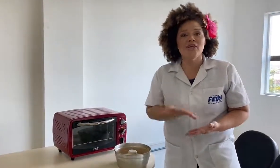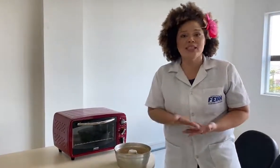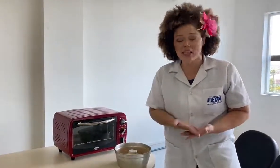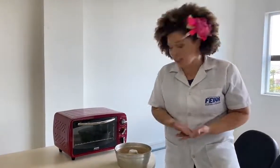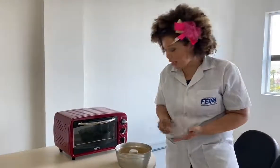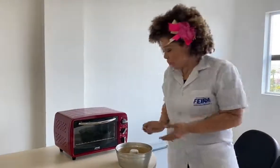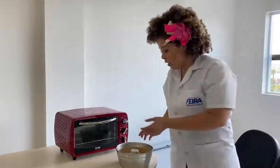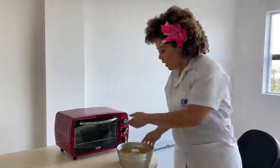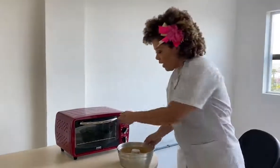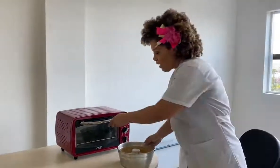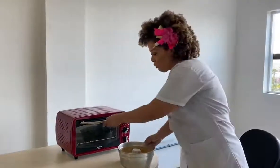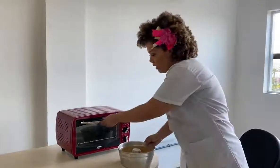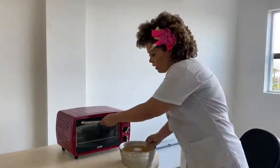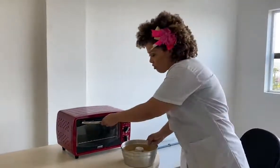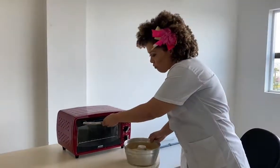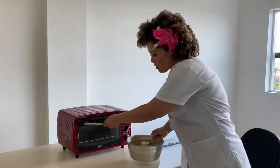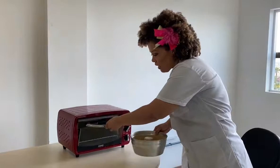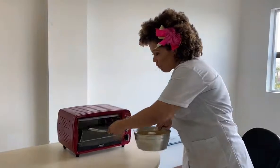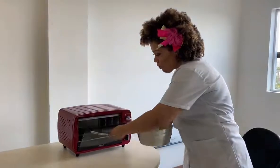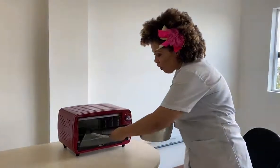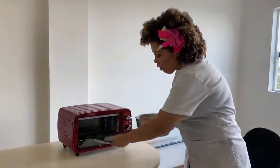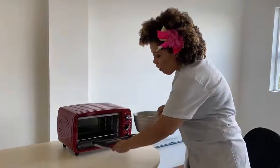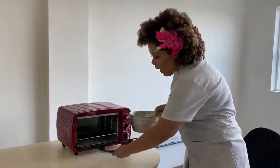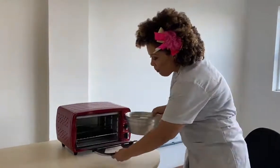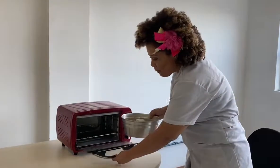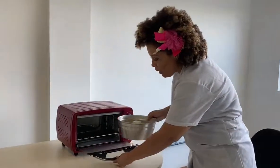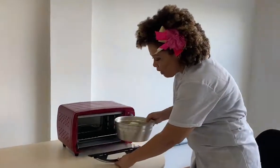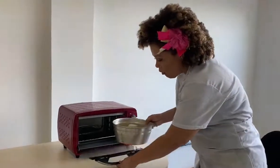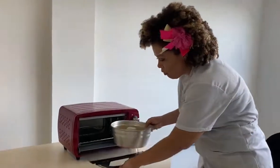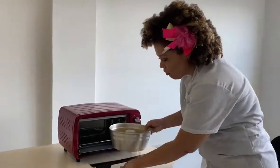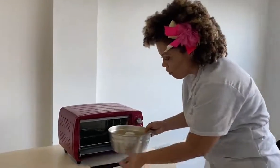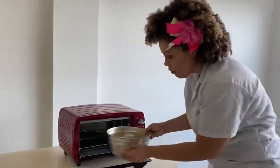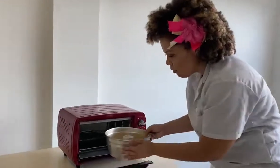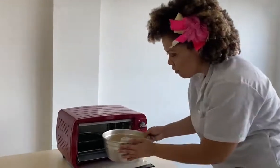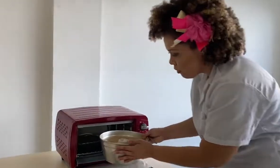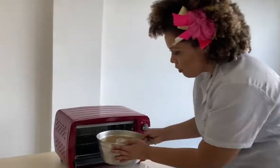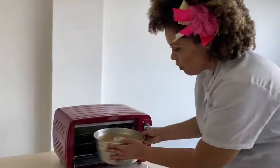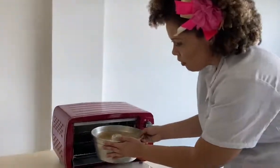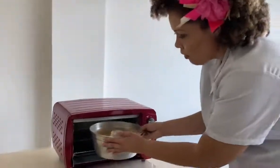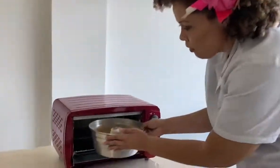vocês irão acender. E aí o que, é que a gente vai fazer? Ó, abriu.